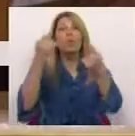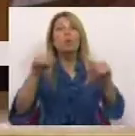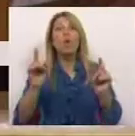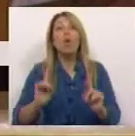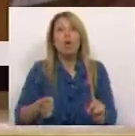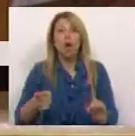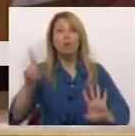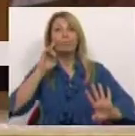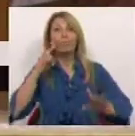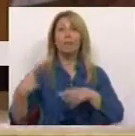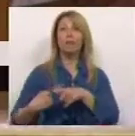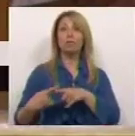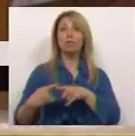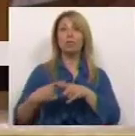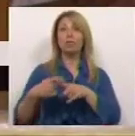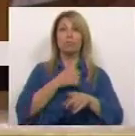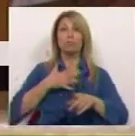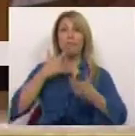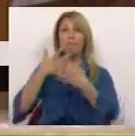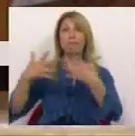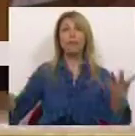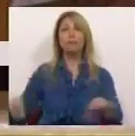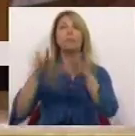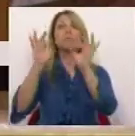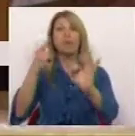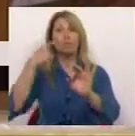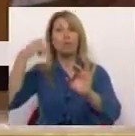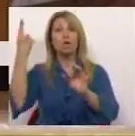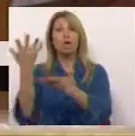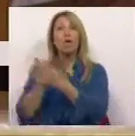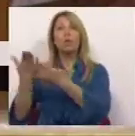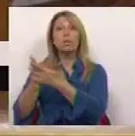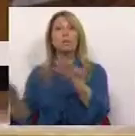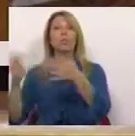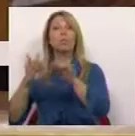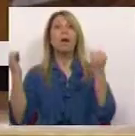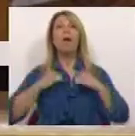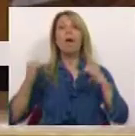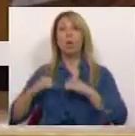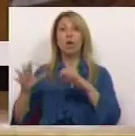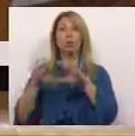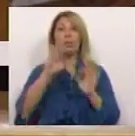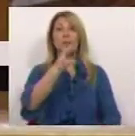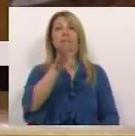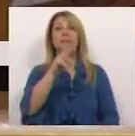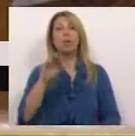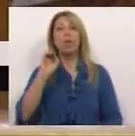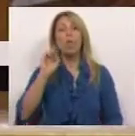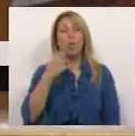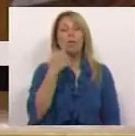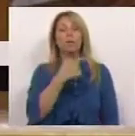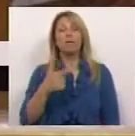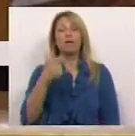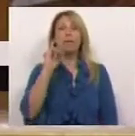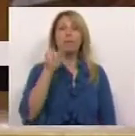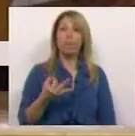grande protetora dos interesses das multinacionais, como mostram as negociações em torno de acordos como o CETA ou o TTIP.